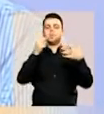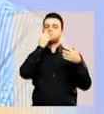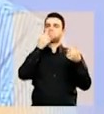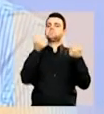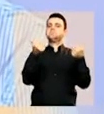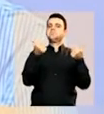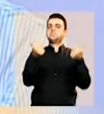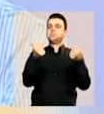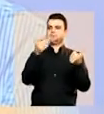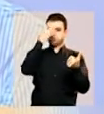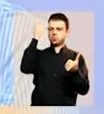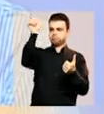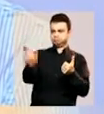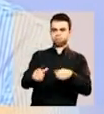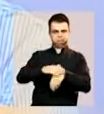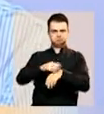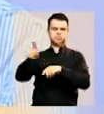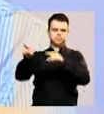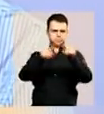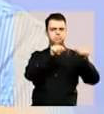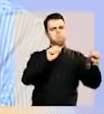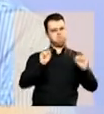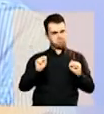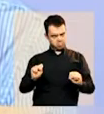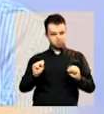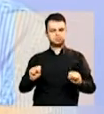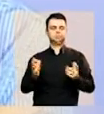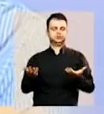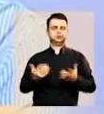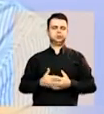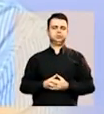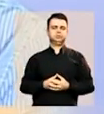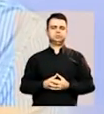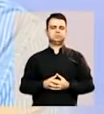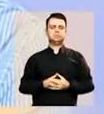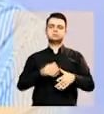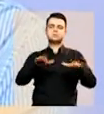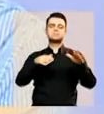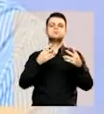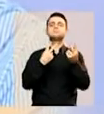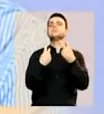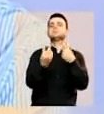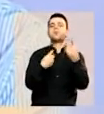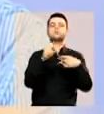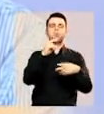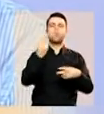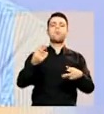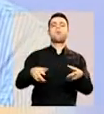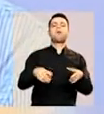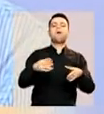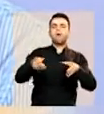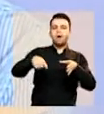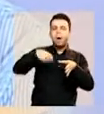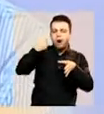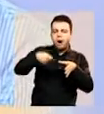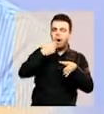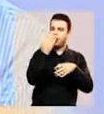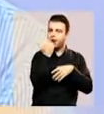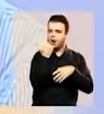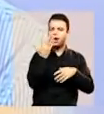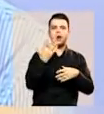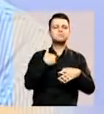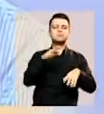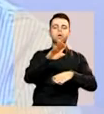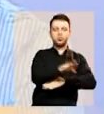do intercambista pode ser nessas questões pode ter até transporte, refeição por dia, pode ter até